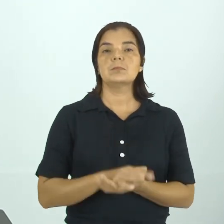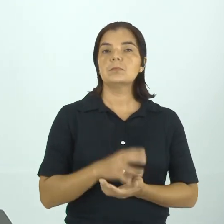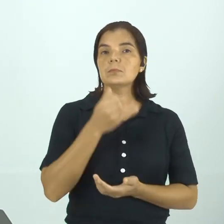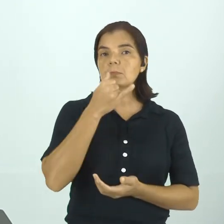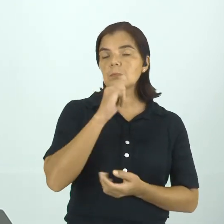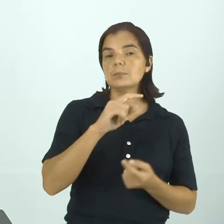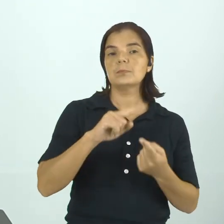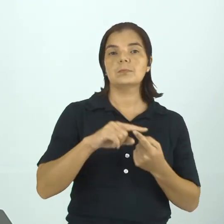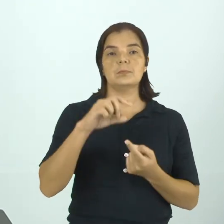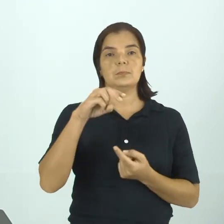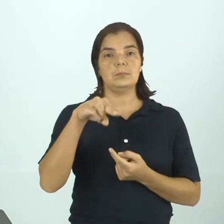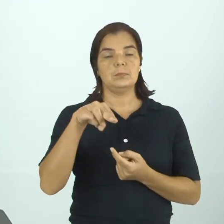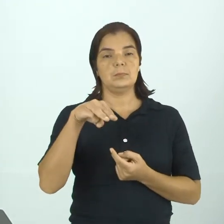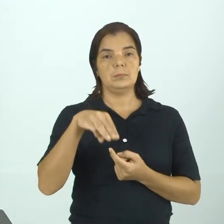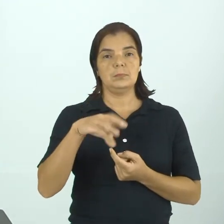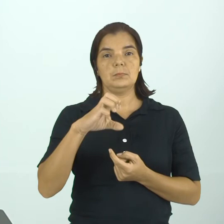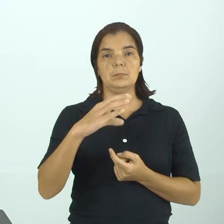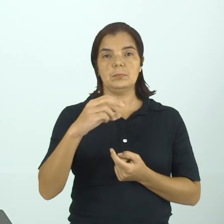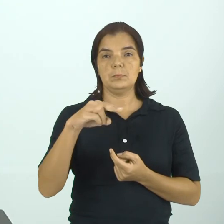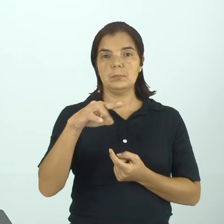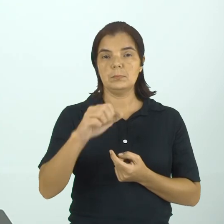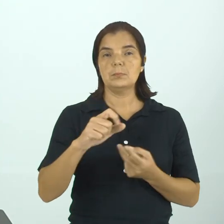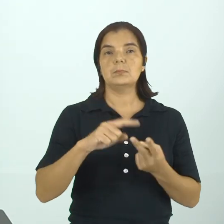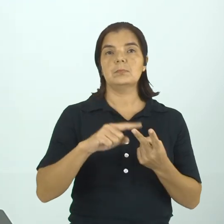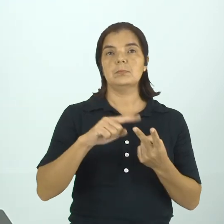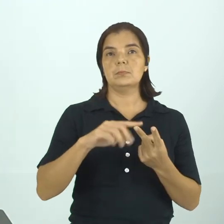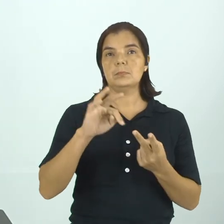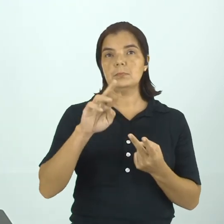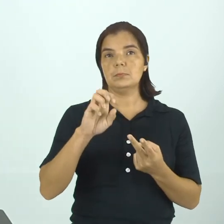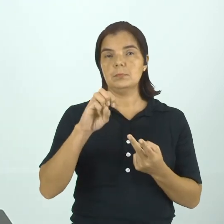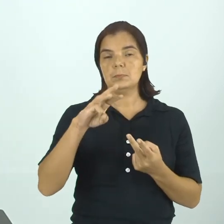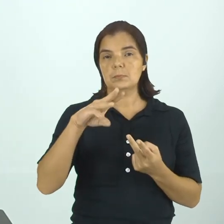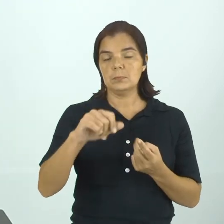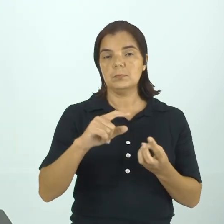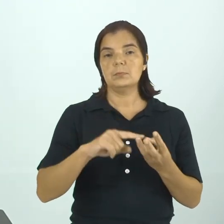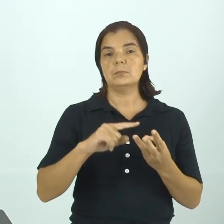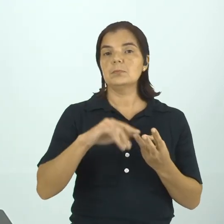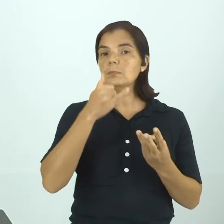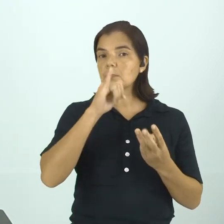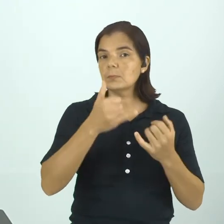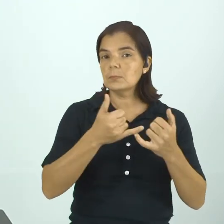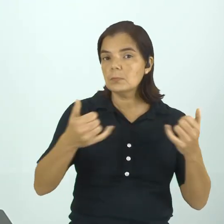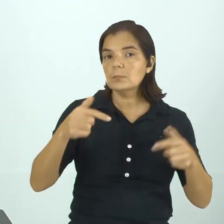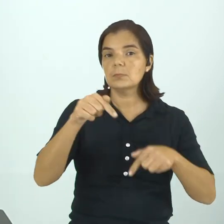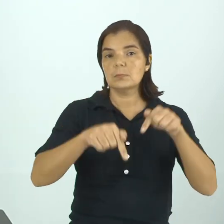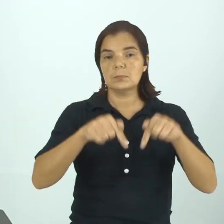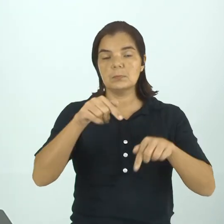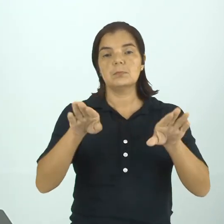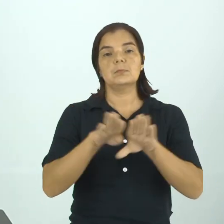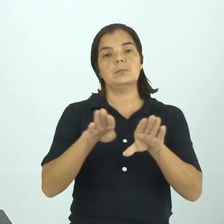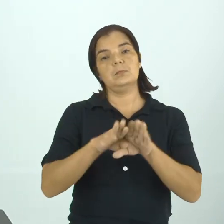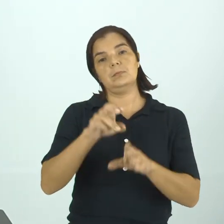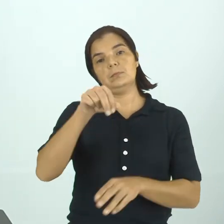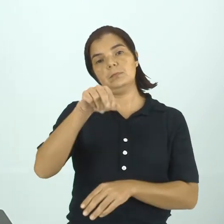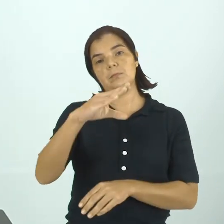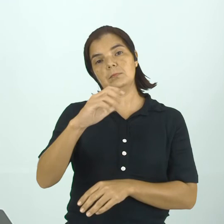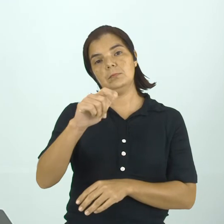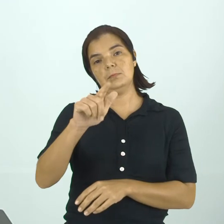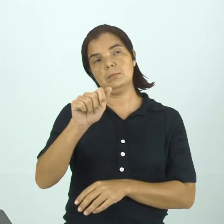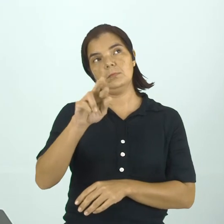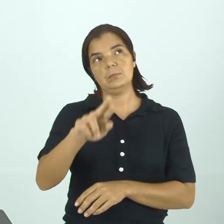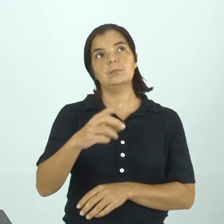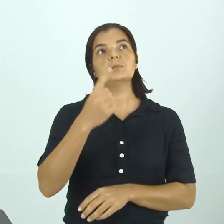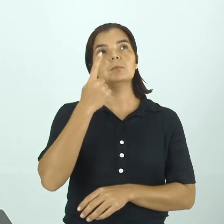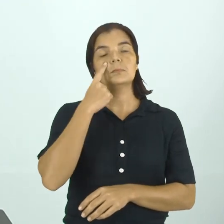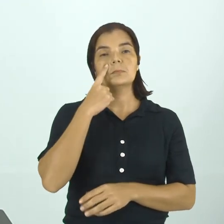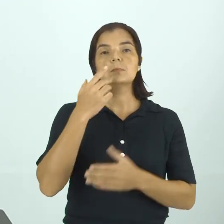energia mecânica, a energia térmica, a energia elétrica, química e também nuclear. Vimos também